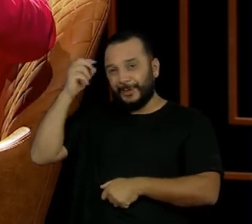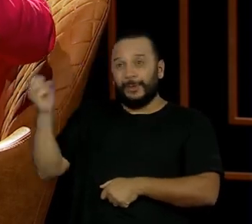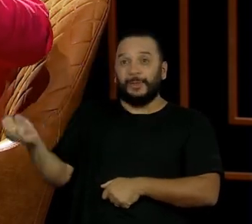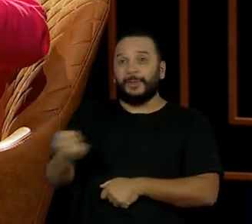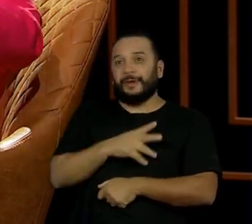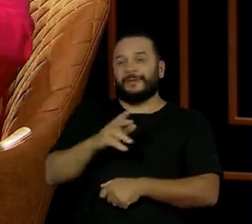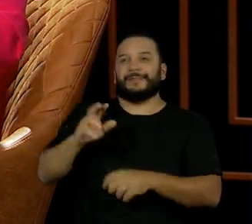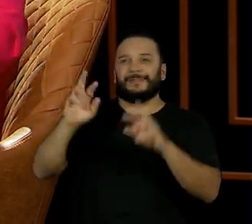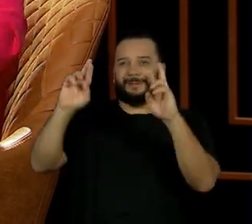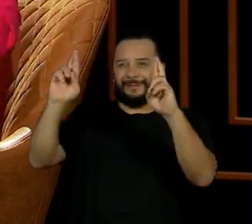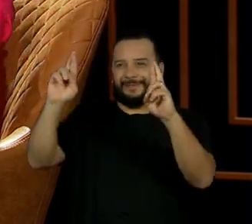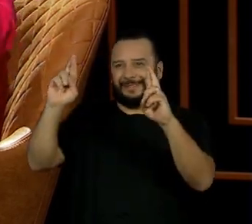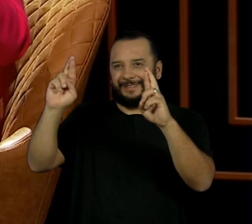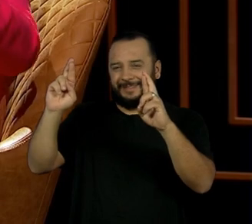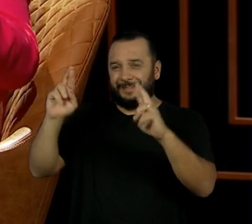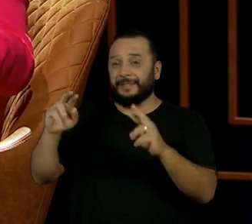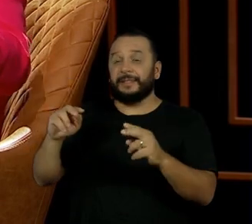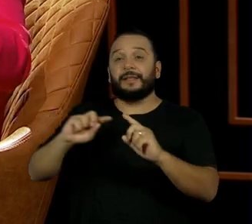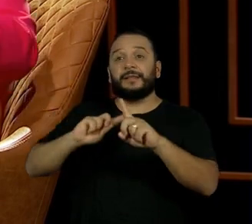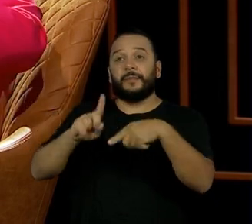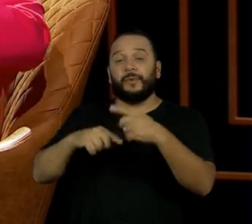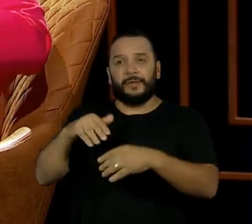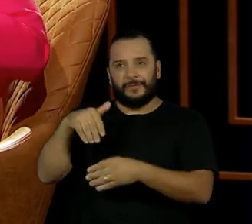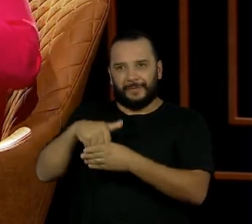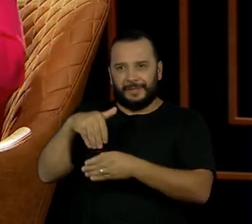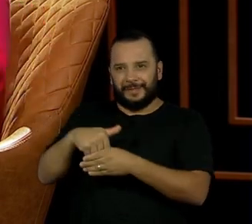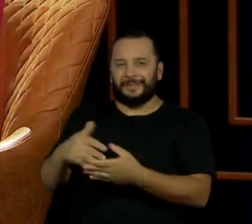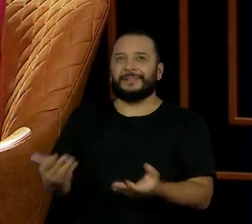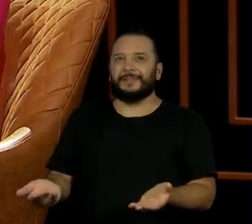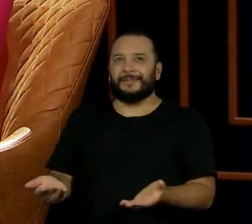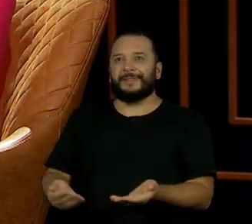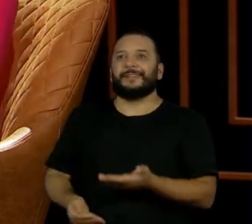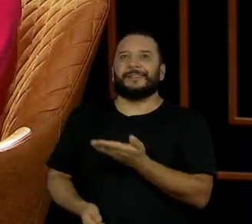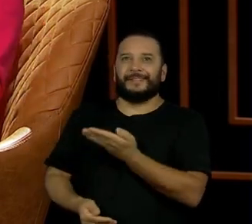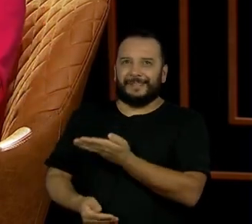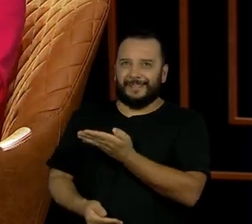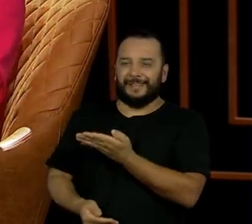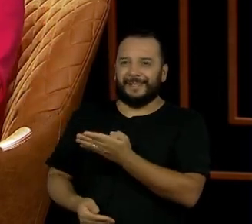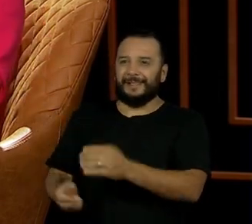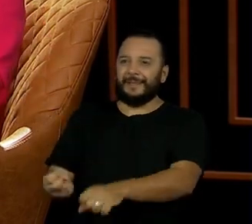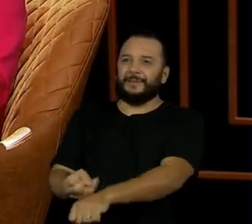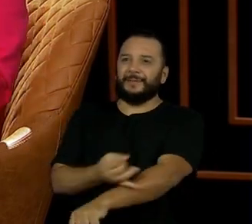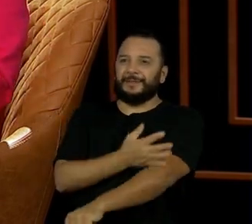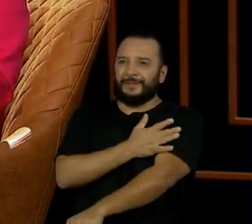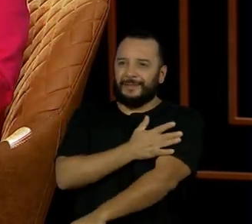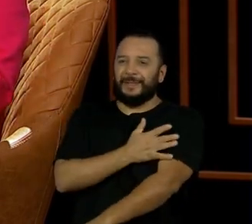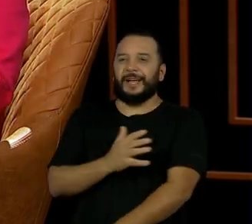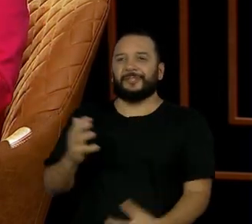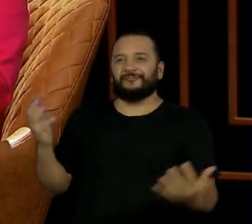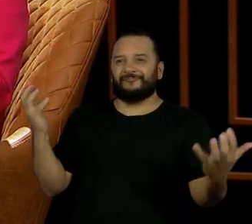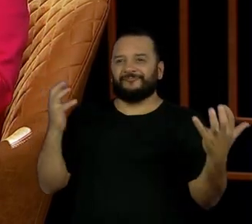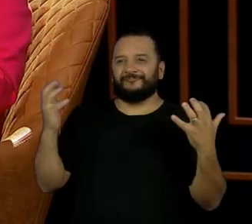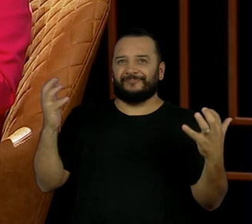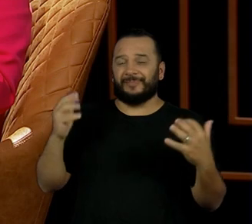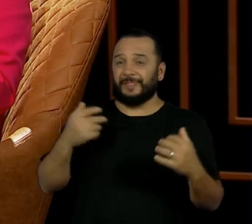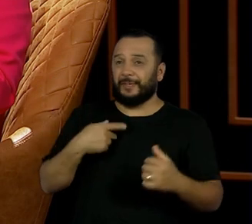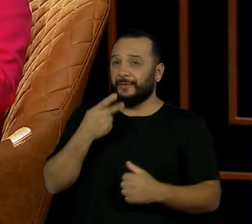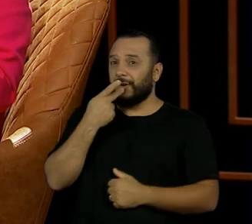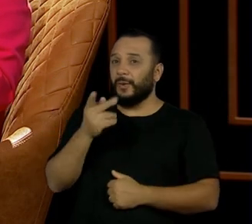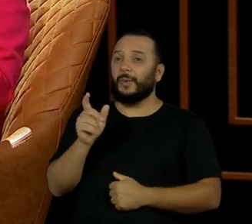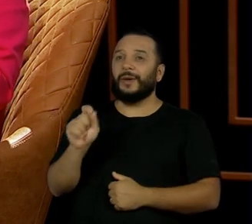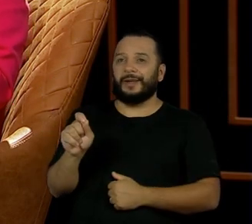que foi logo depois das eleições então ele tava muito emocionado emotivo E ele fala o